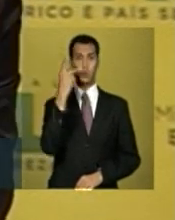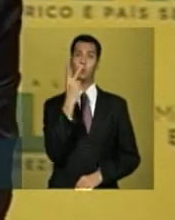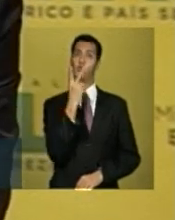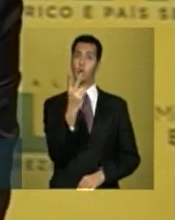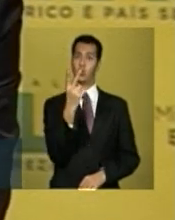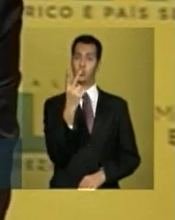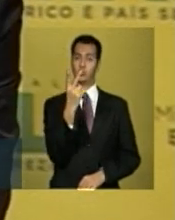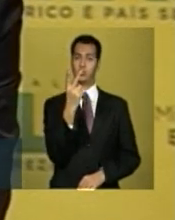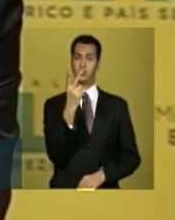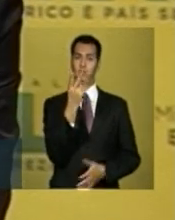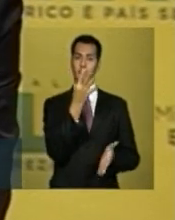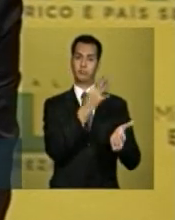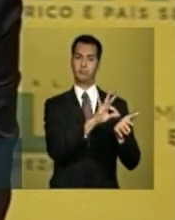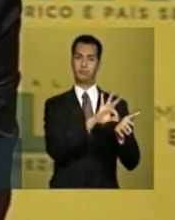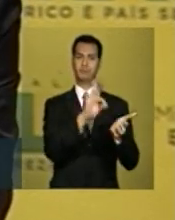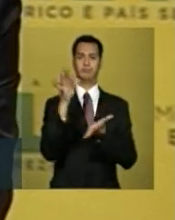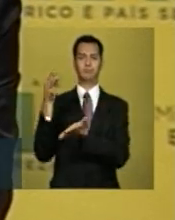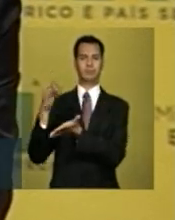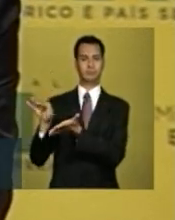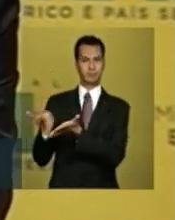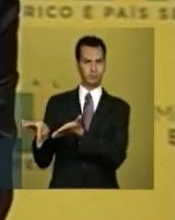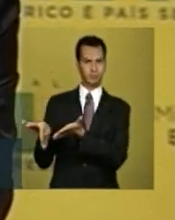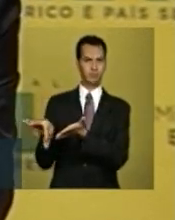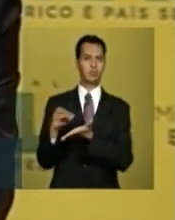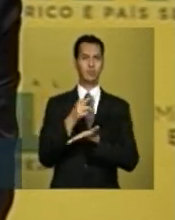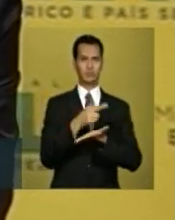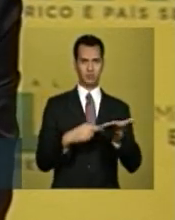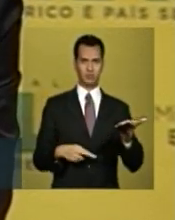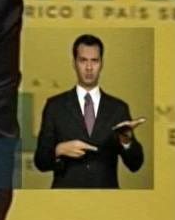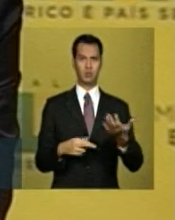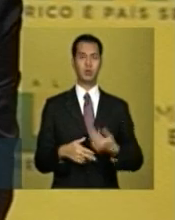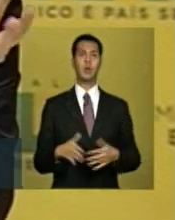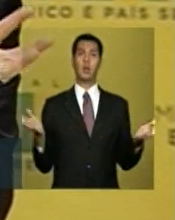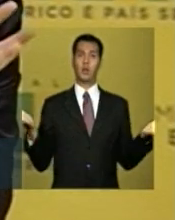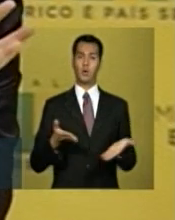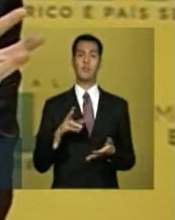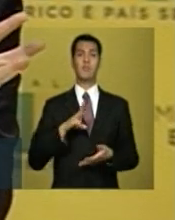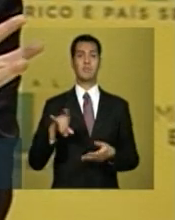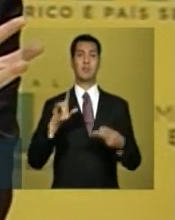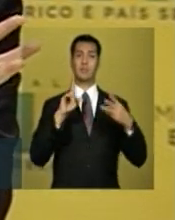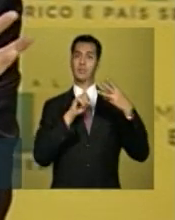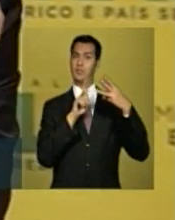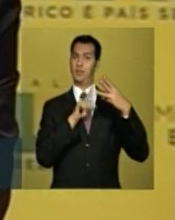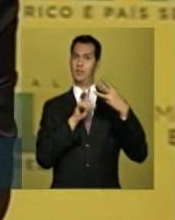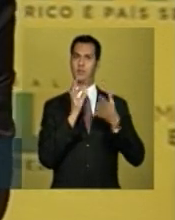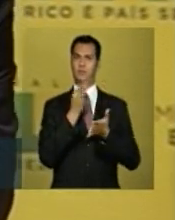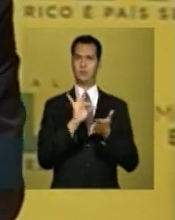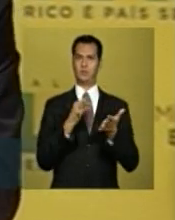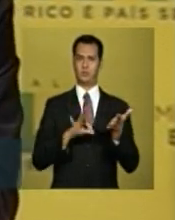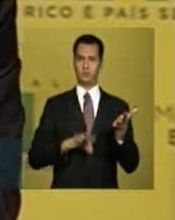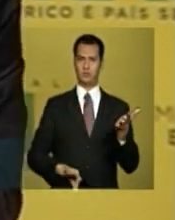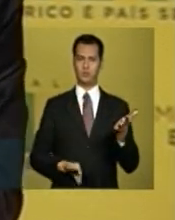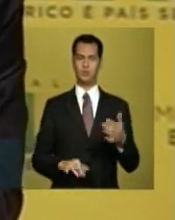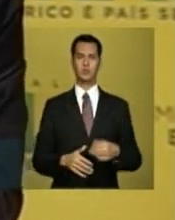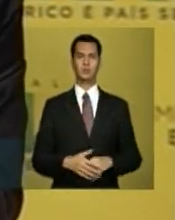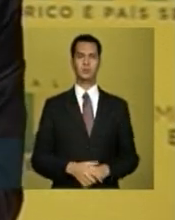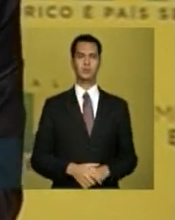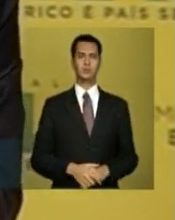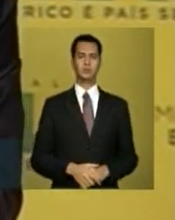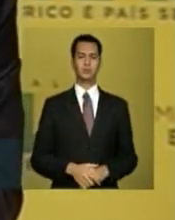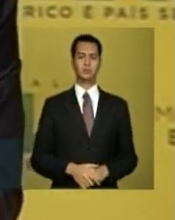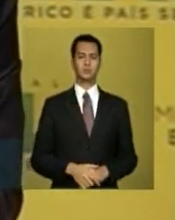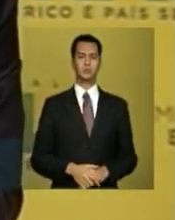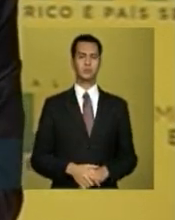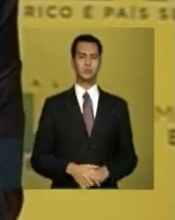então nós reduzimos a margem de correção teremos um um um terceiro corretor vamos explicar como é que isso funciona e se